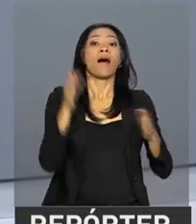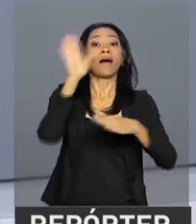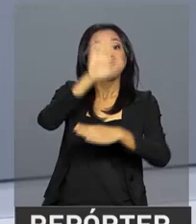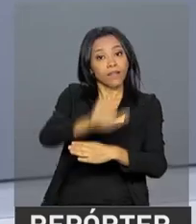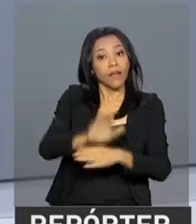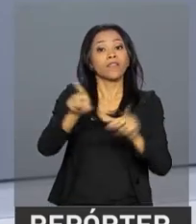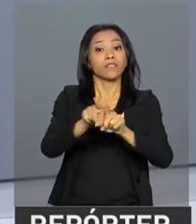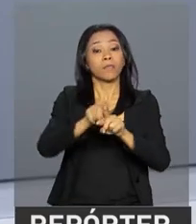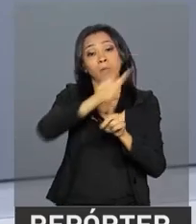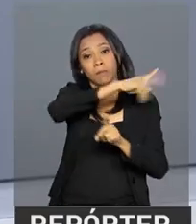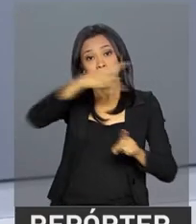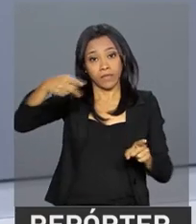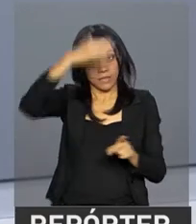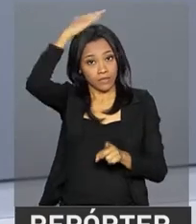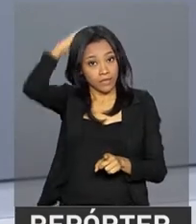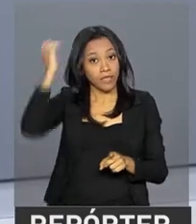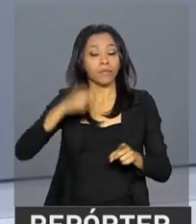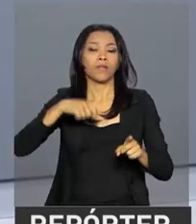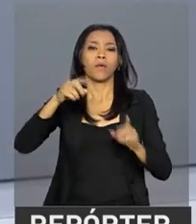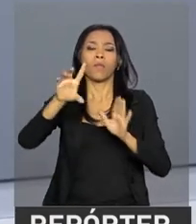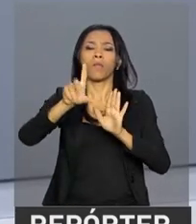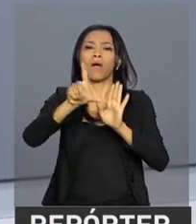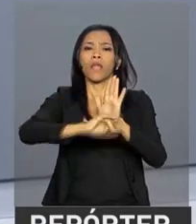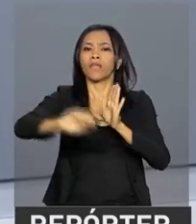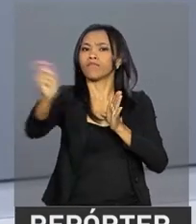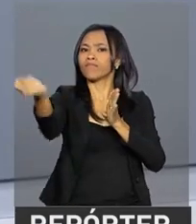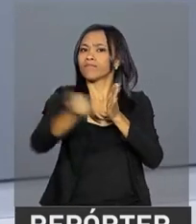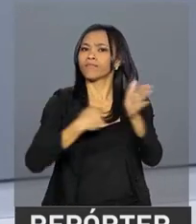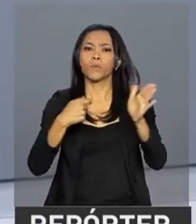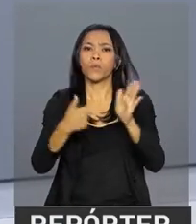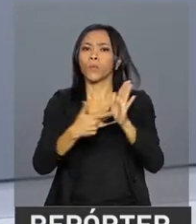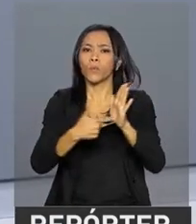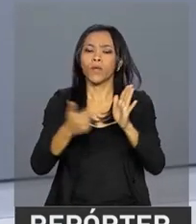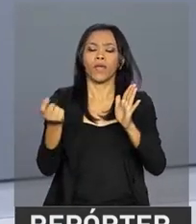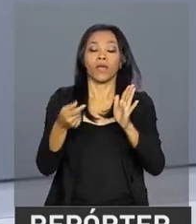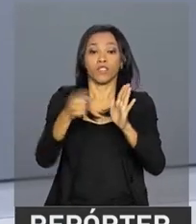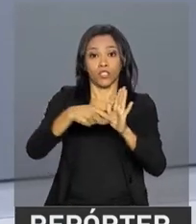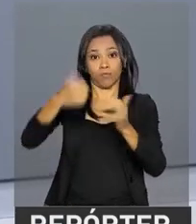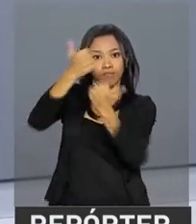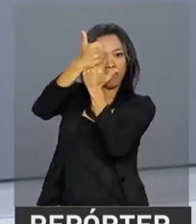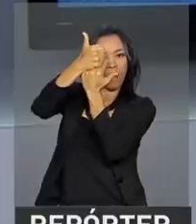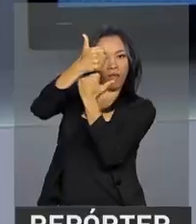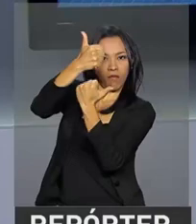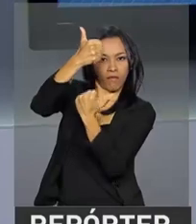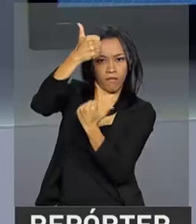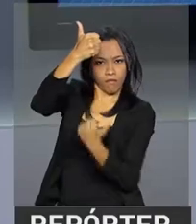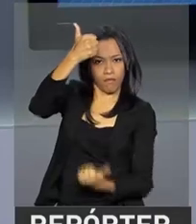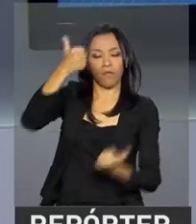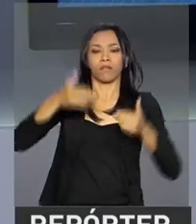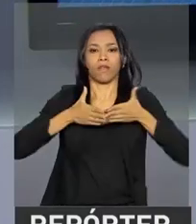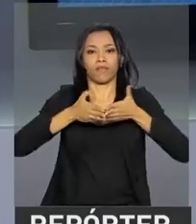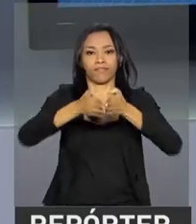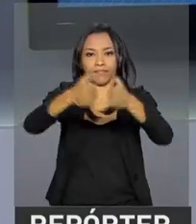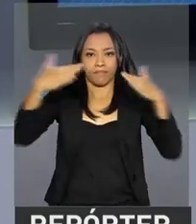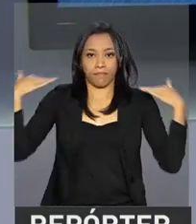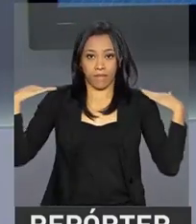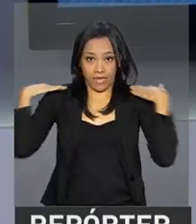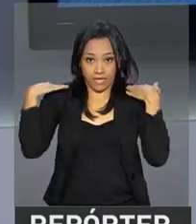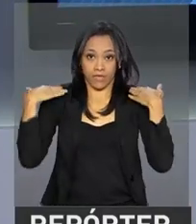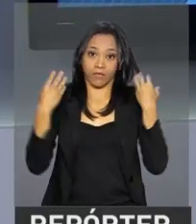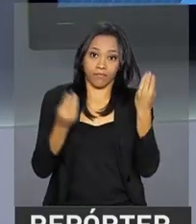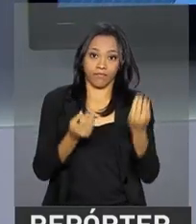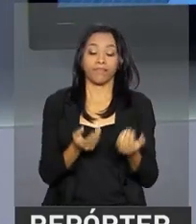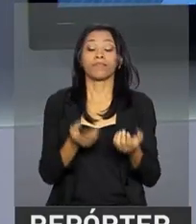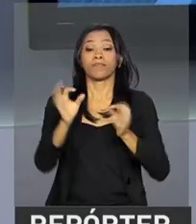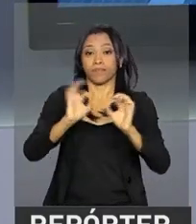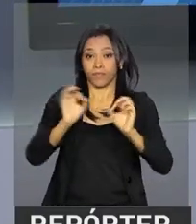de reestruturação dos corpos e quadros de oficiais e de praças da Marinha. E o presidente Michel Temer e o